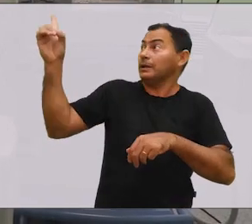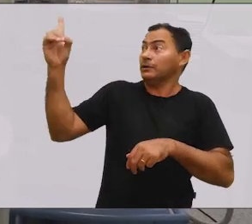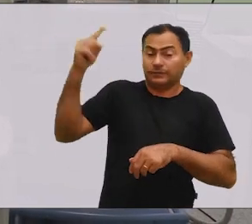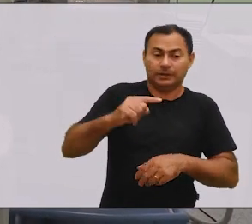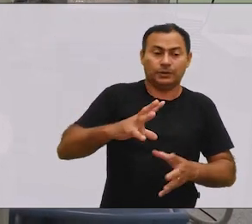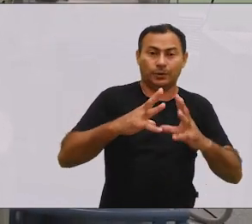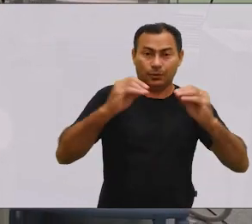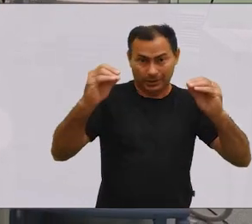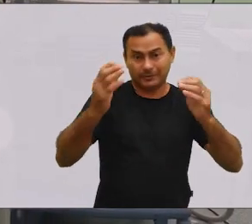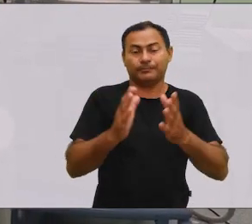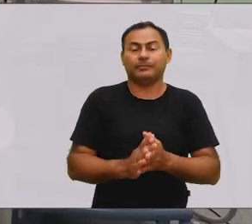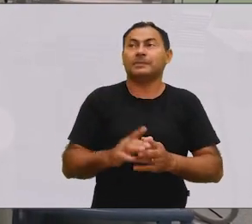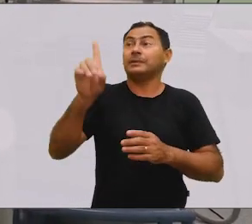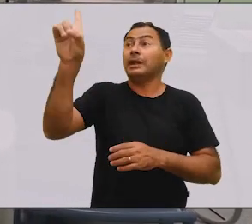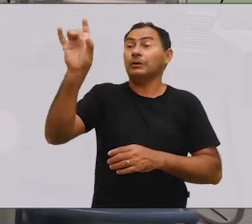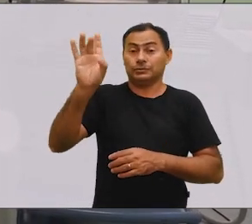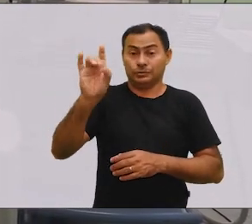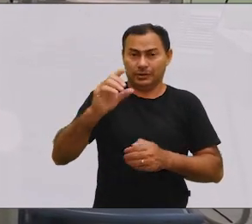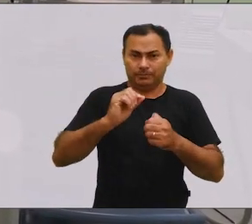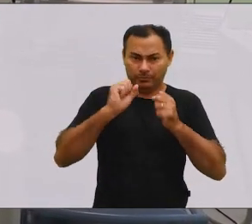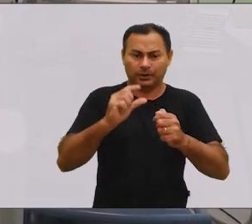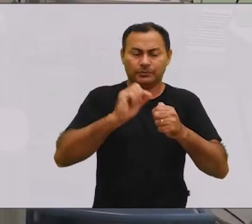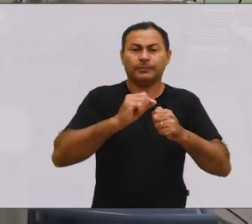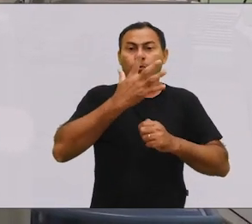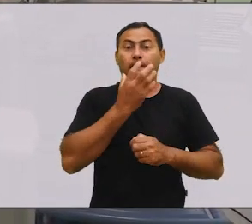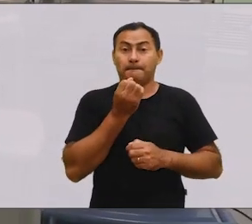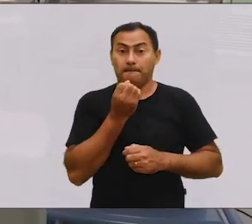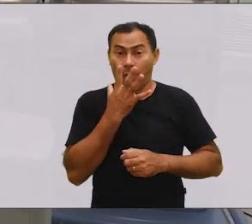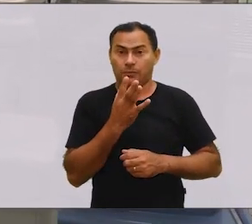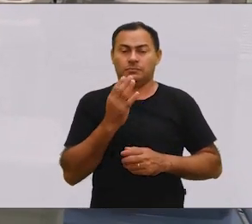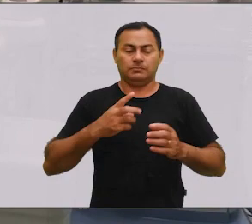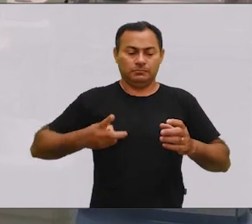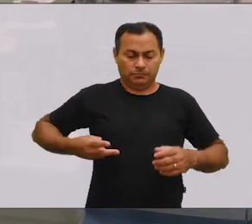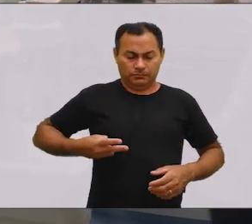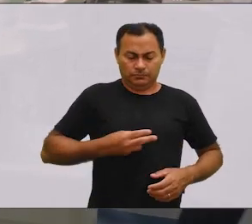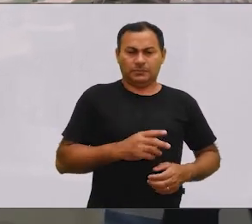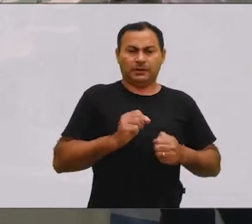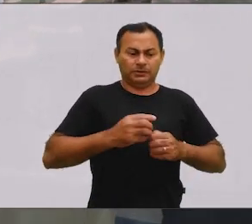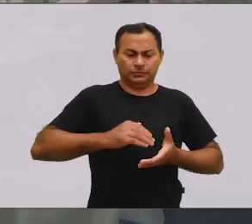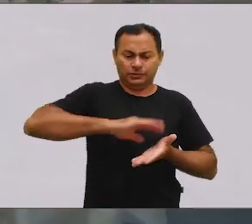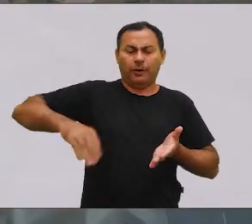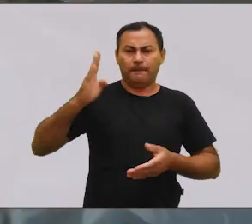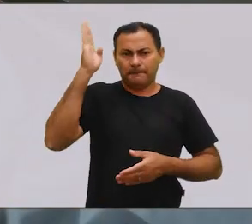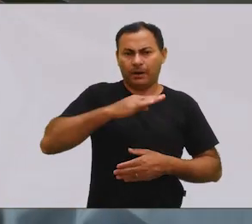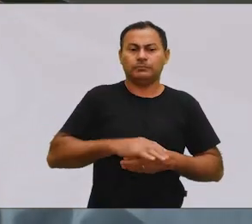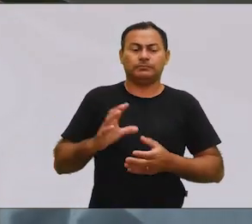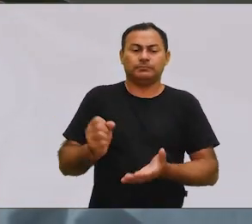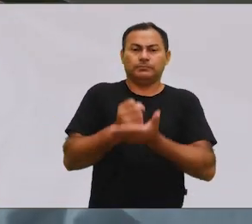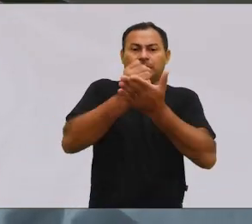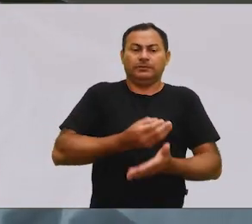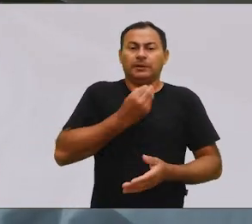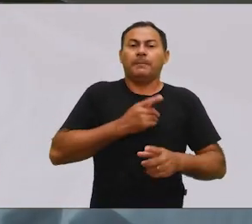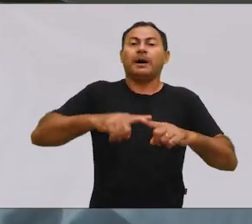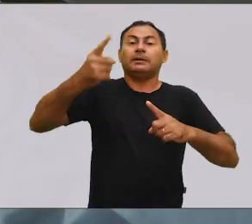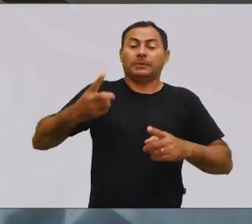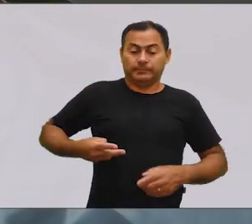abrir feridas, mas apenas Deus pode curá-las. Os bons cirurgiões fazem aberturas no corpo para tirar o mal. Isto salva vidas,